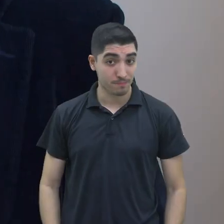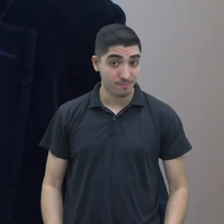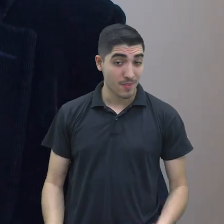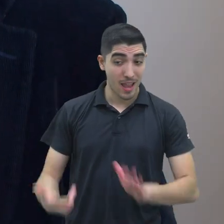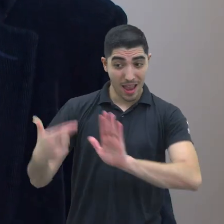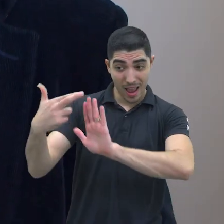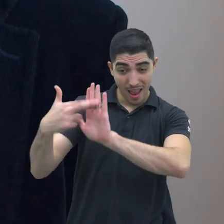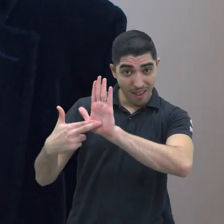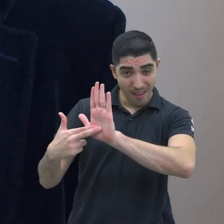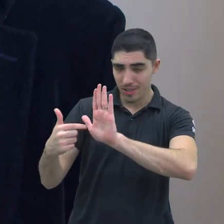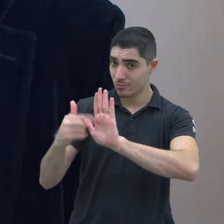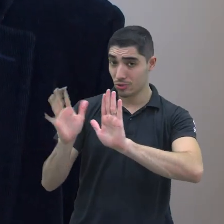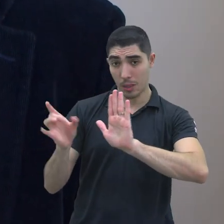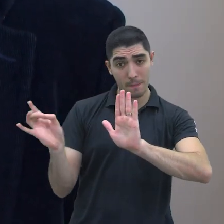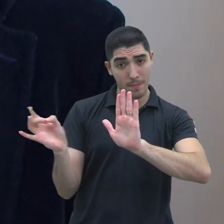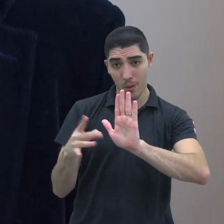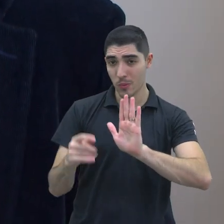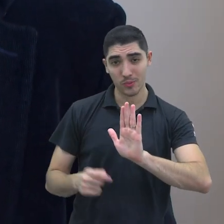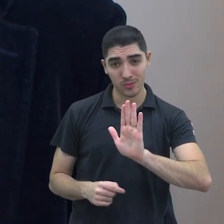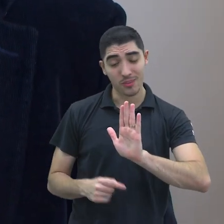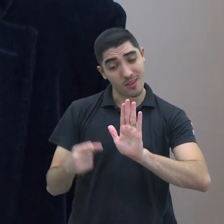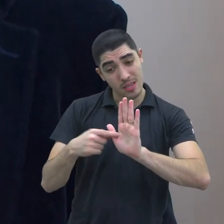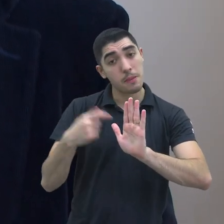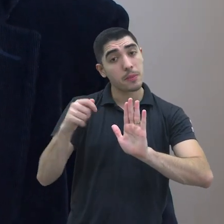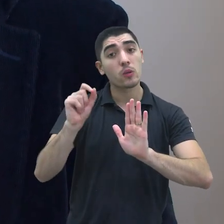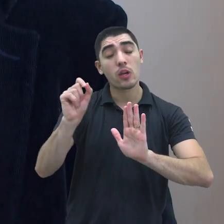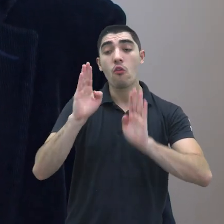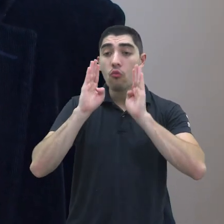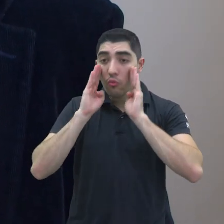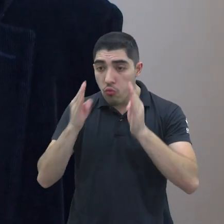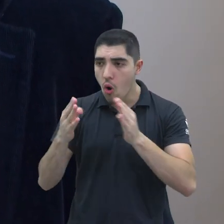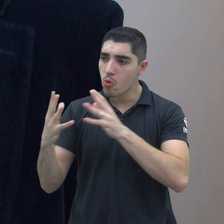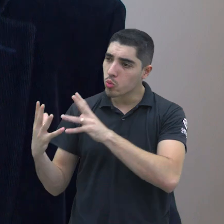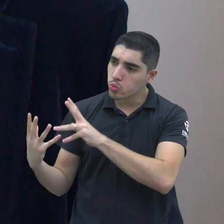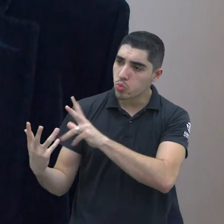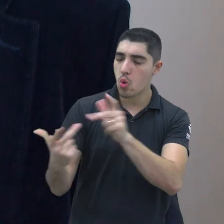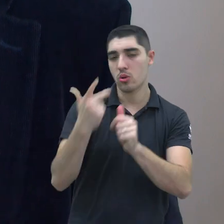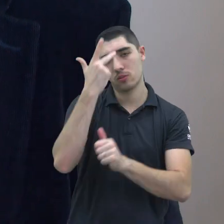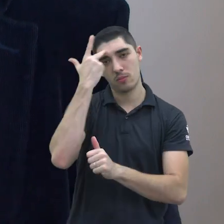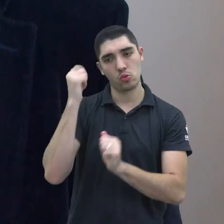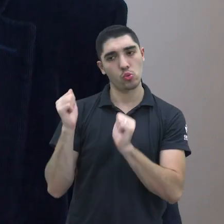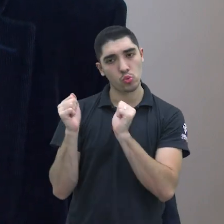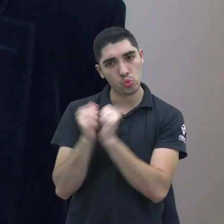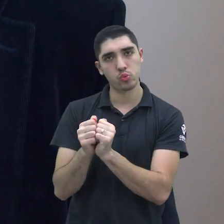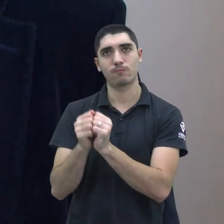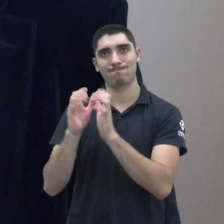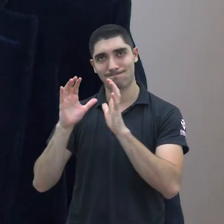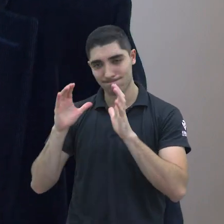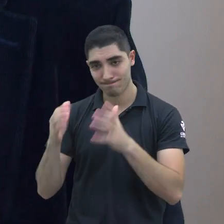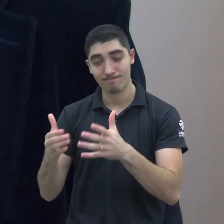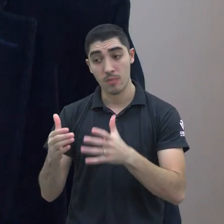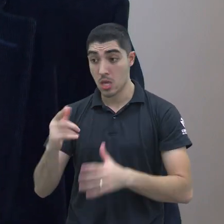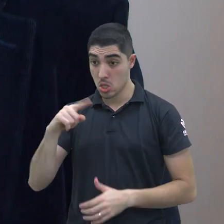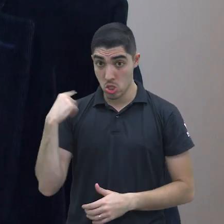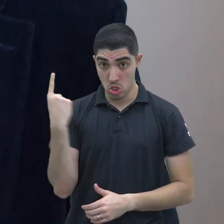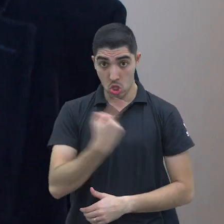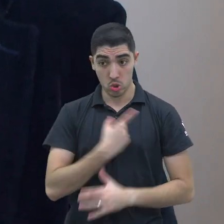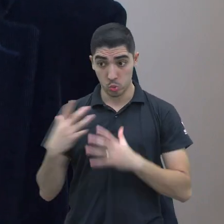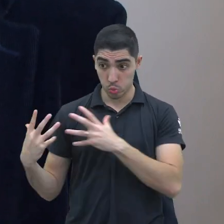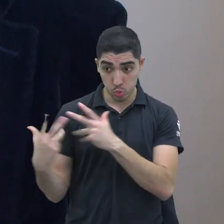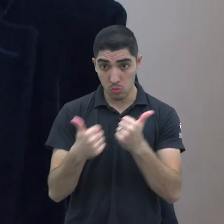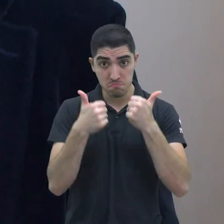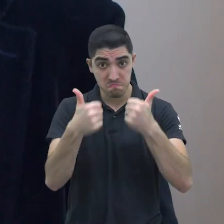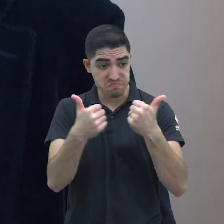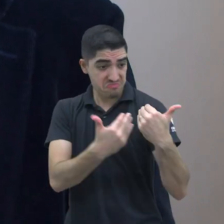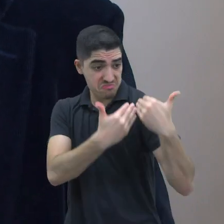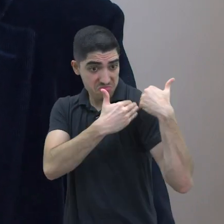A regra do jogo já está aí, dizendo que a gente tem que pensar no coletivo. E se a gente tiver essa responsabilidade,